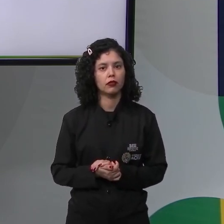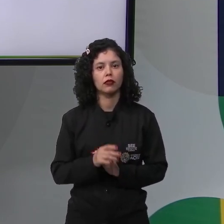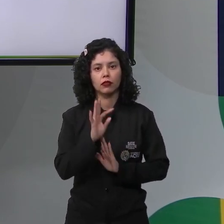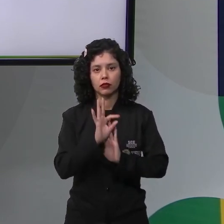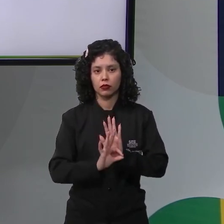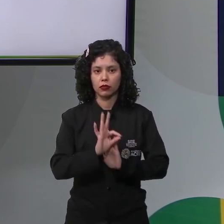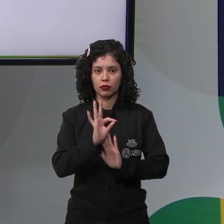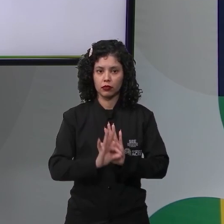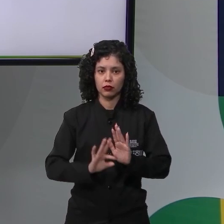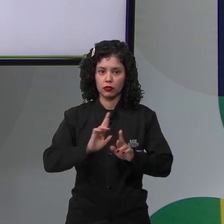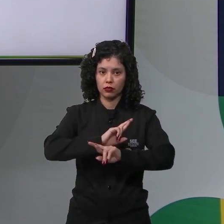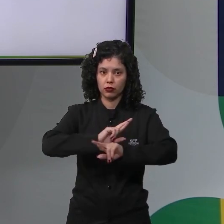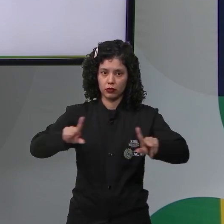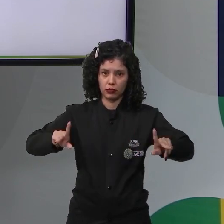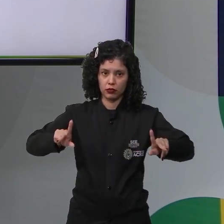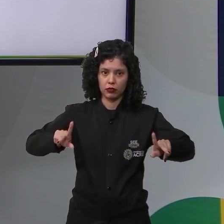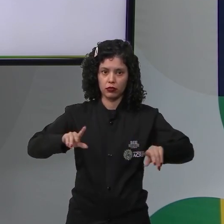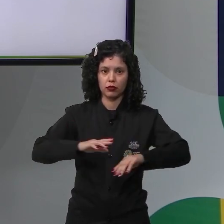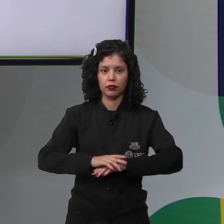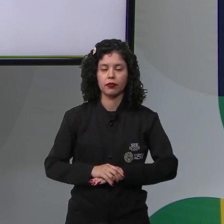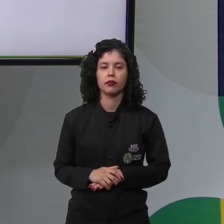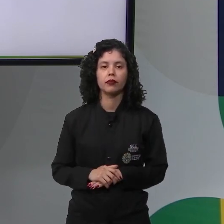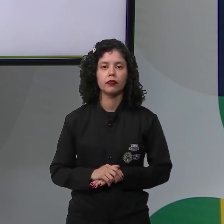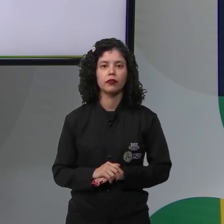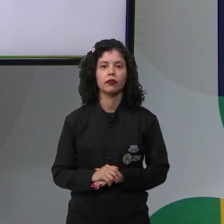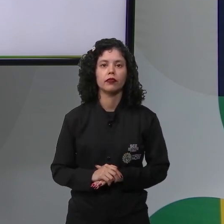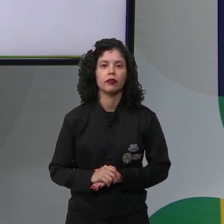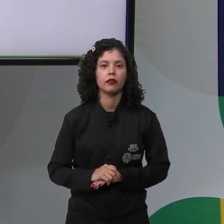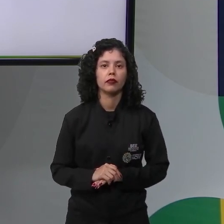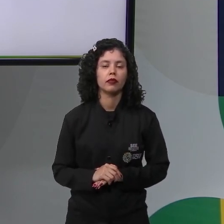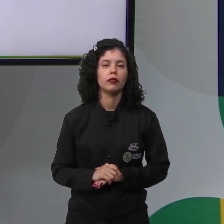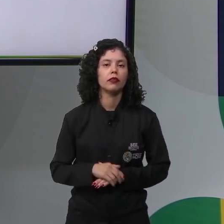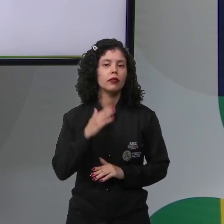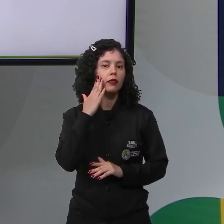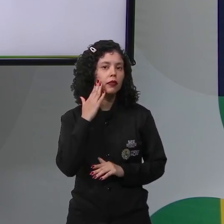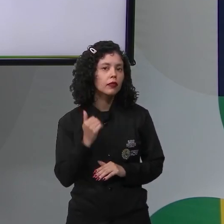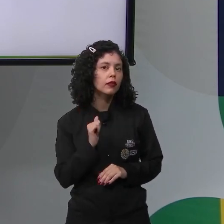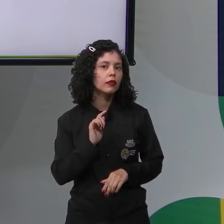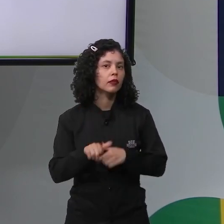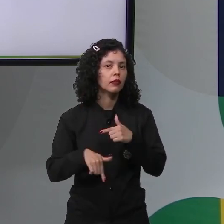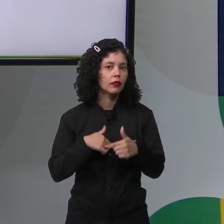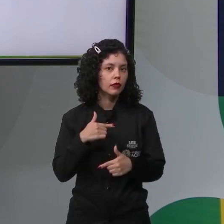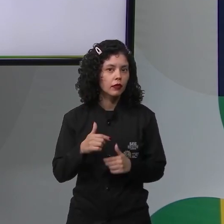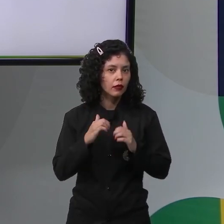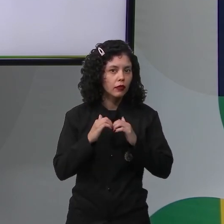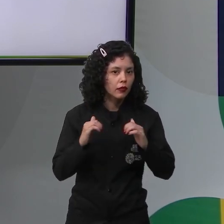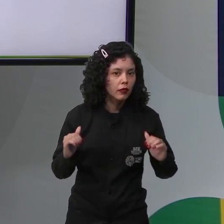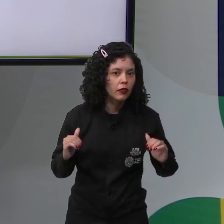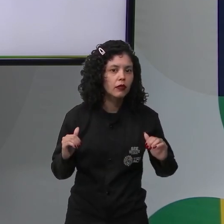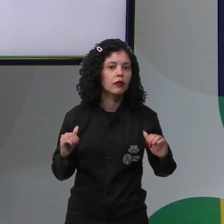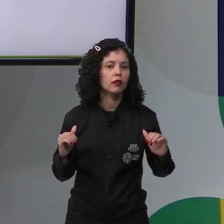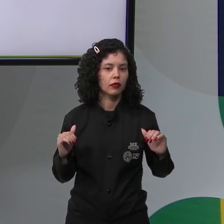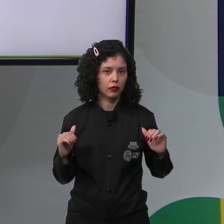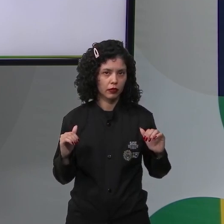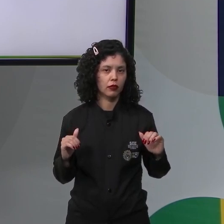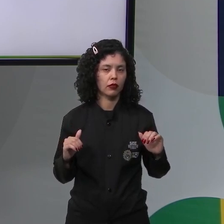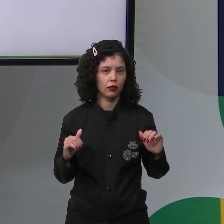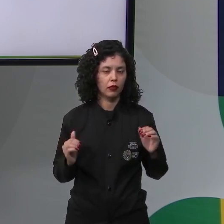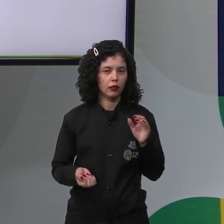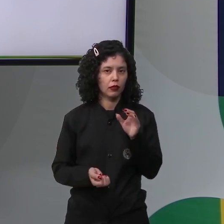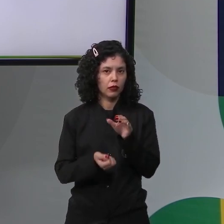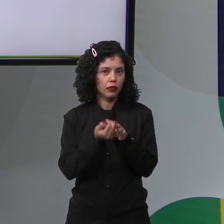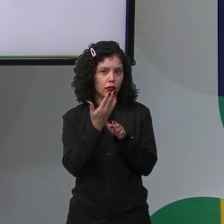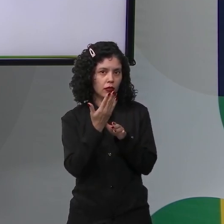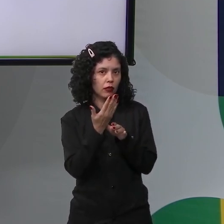contextos absolutamente diferentes. Nós sabemos que a divisão do trabalho, ela